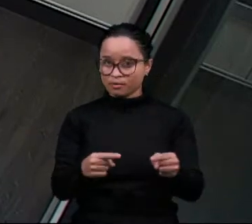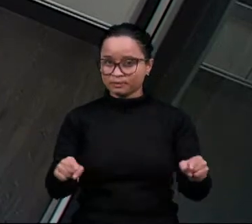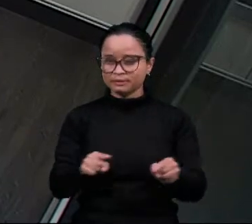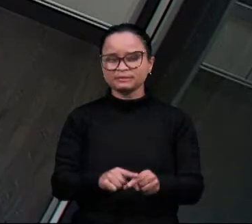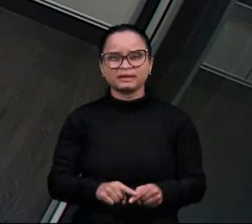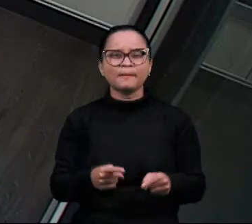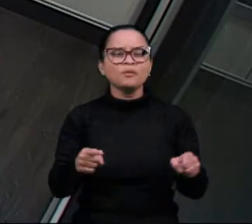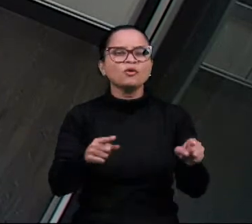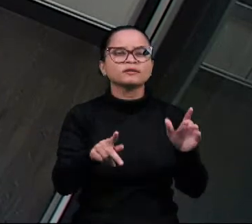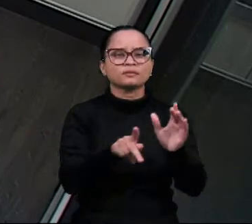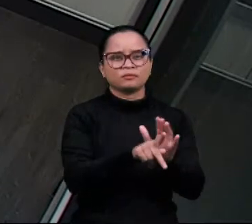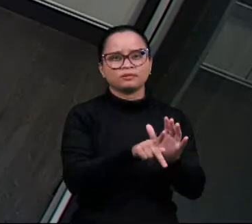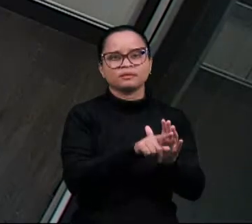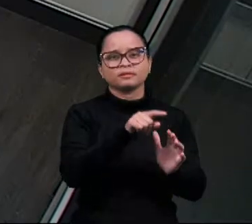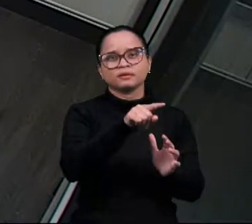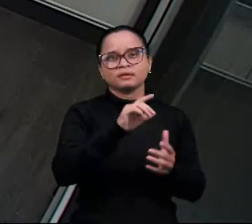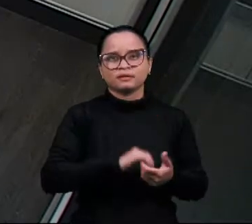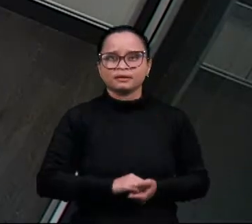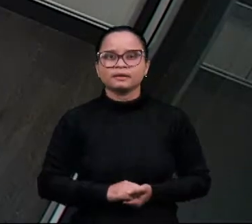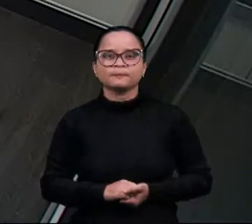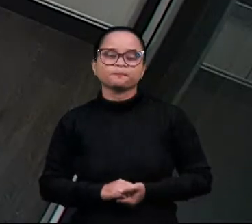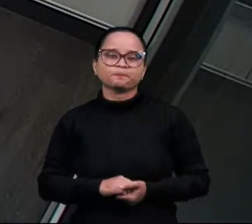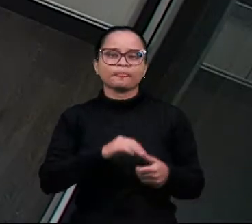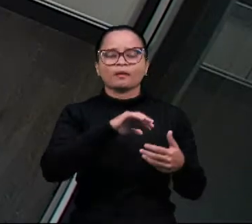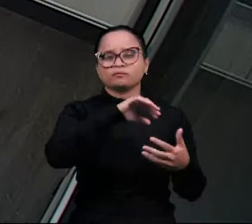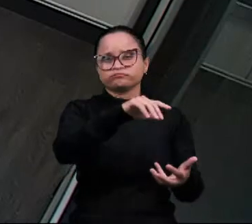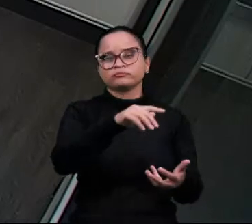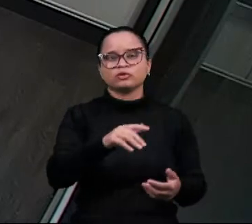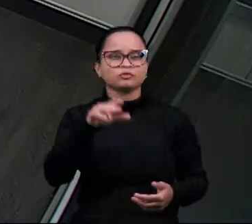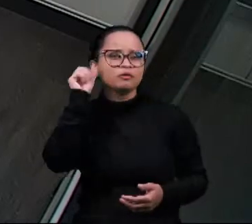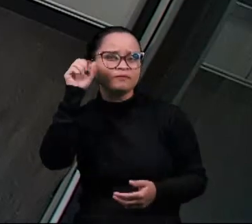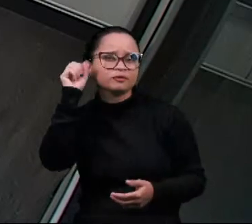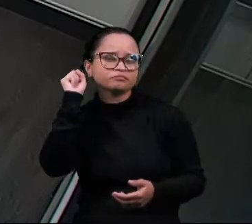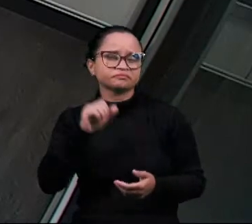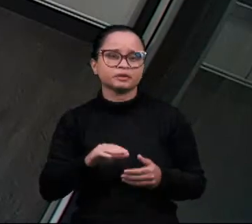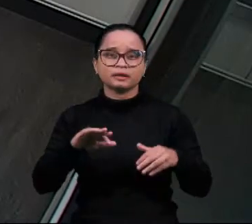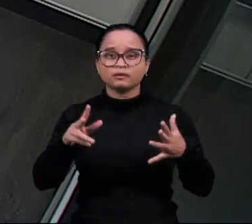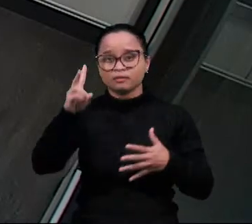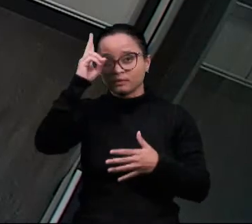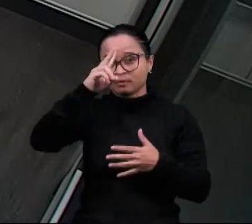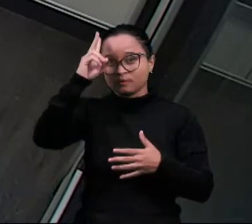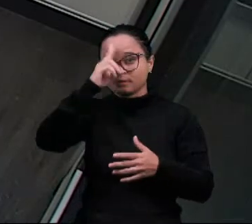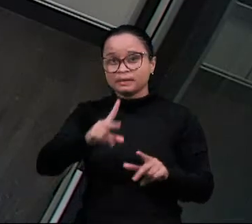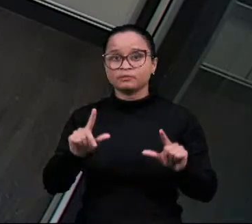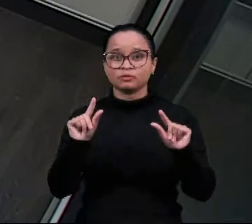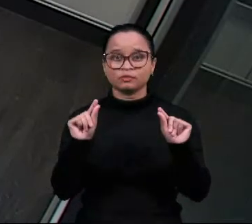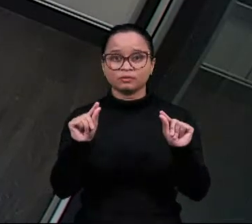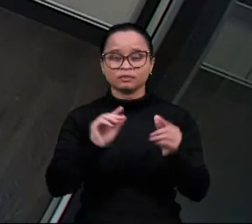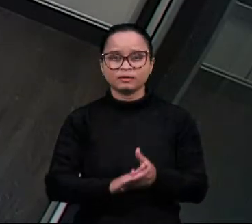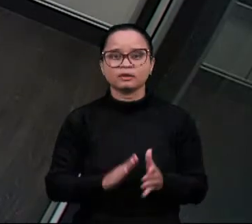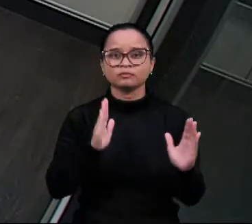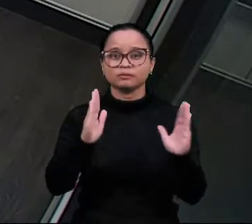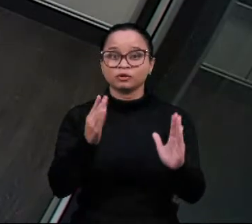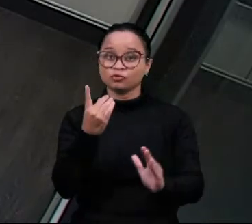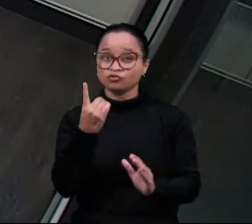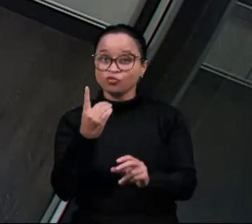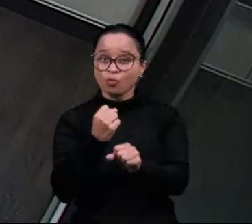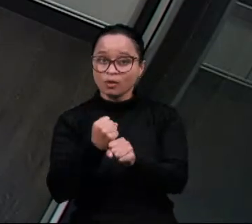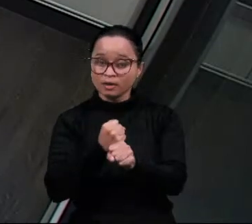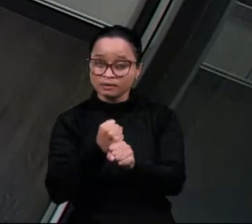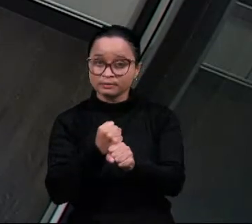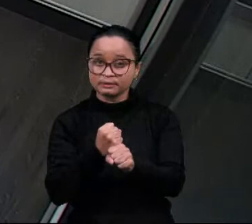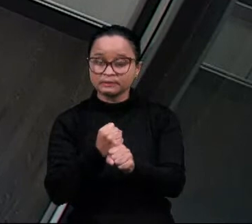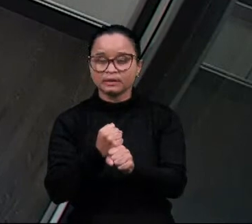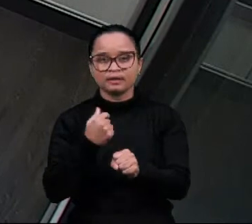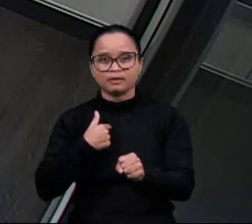seculares, né, daquilo que a gente ouvia. Uhum. E eu me lembro que mais ou menos um ano depois que eu estava